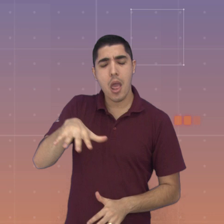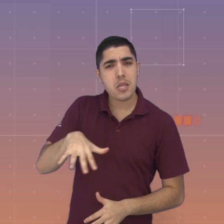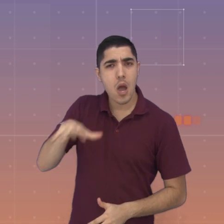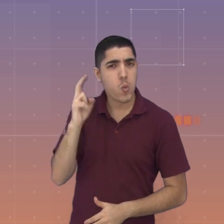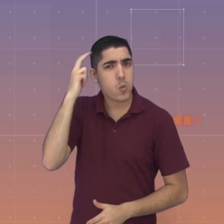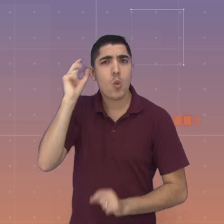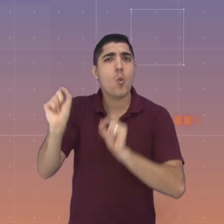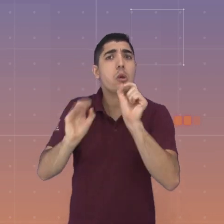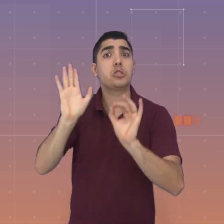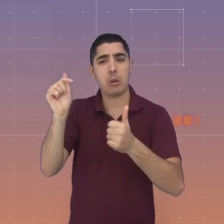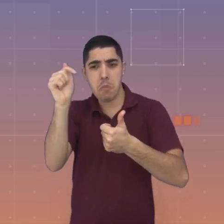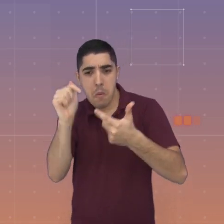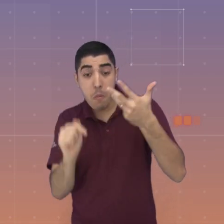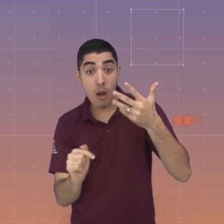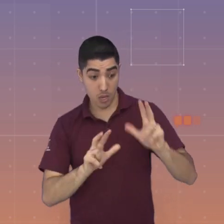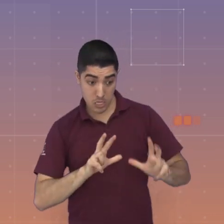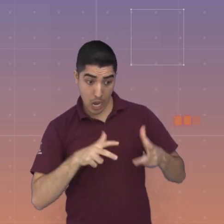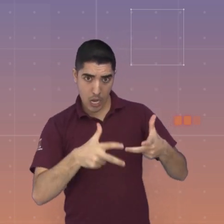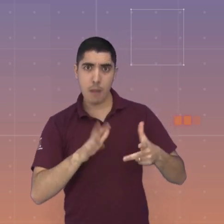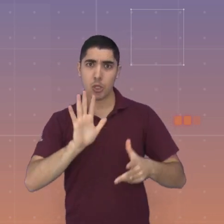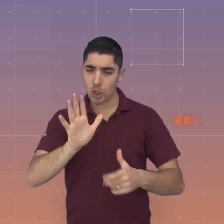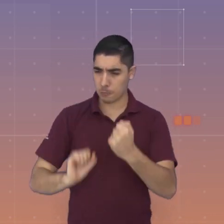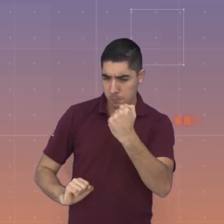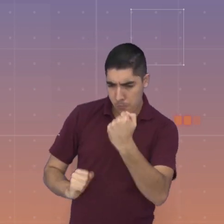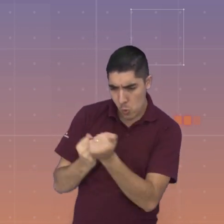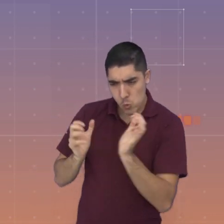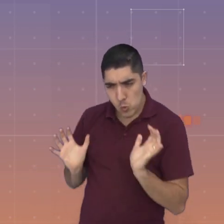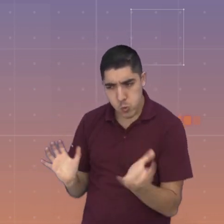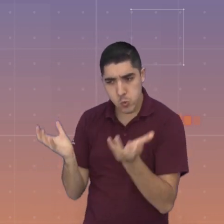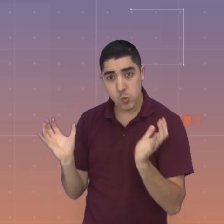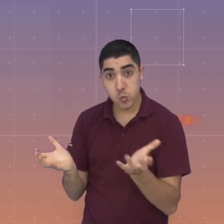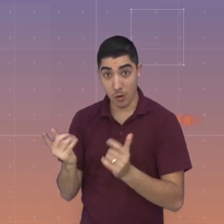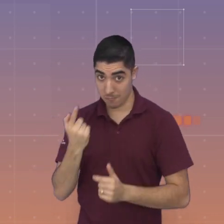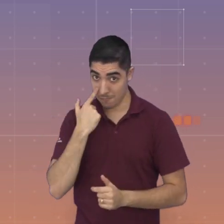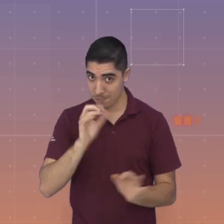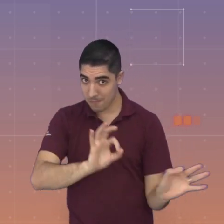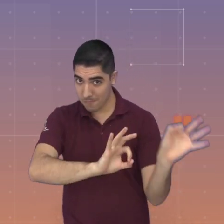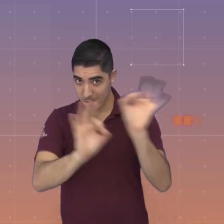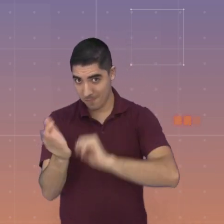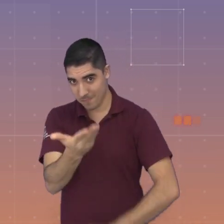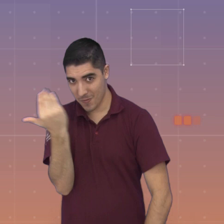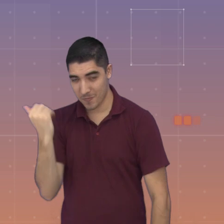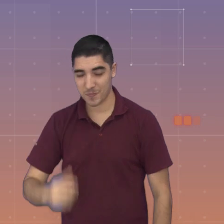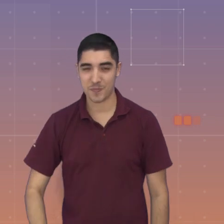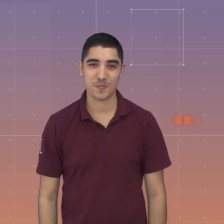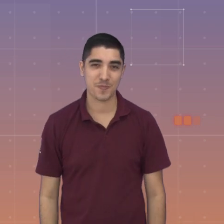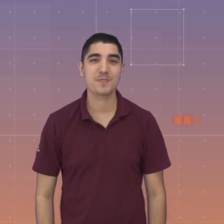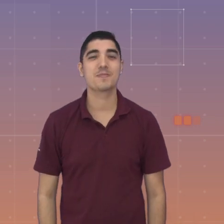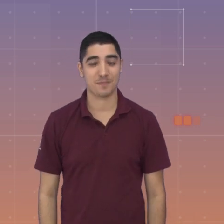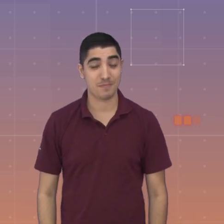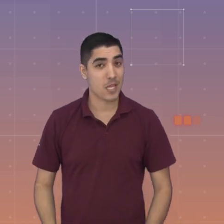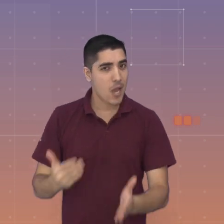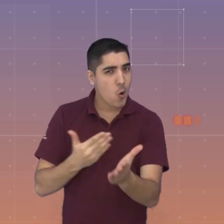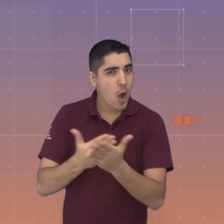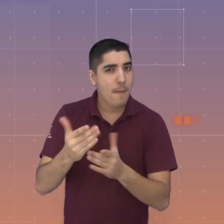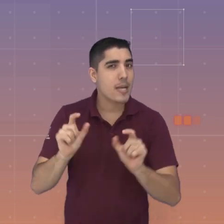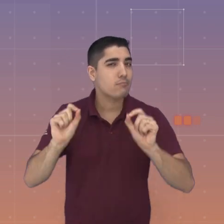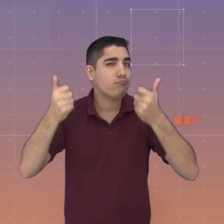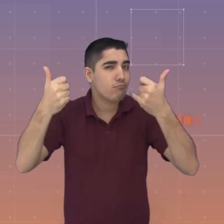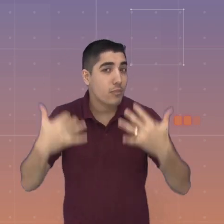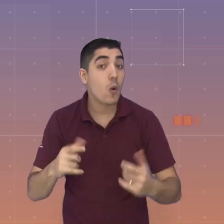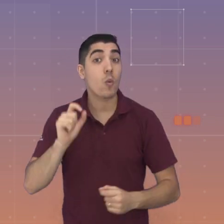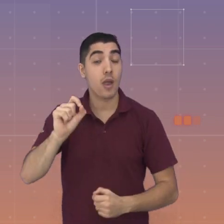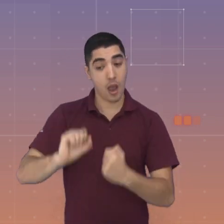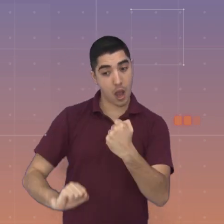nesse setor e como a Câmara trabalhou para incentivar e desenvolver a cultura na cidade? É o que vamos te mostrar agora. E a gente